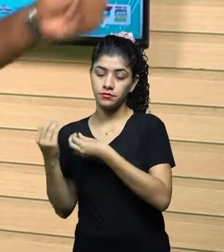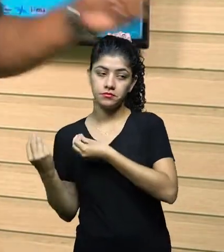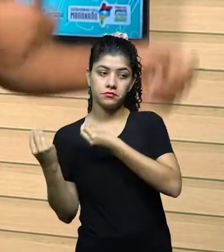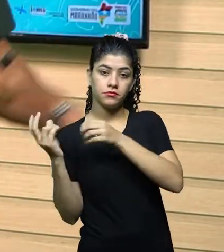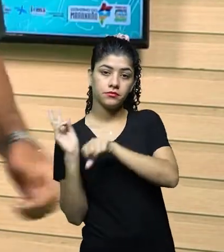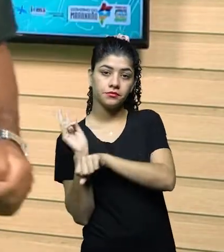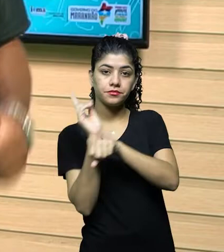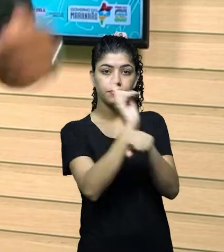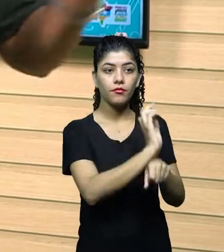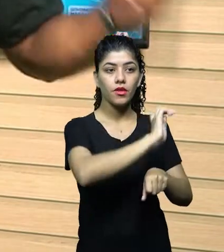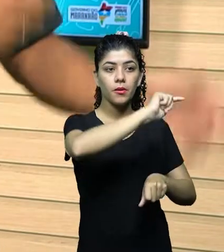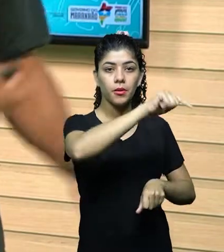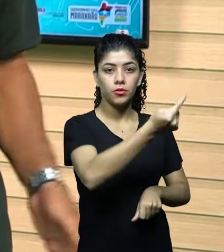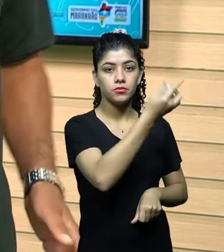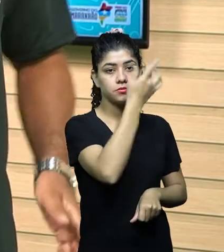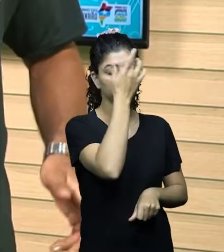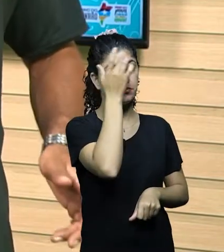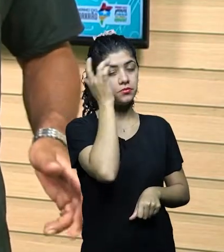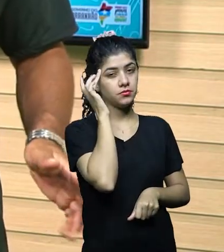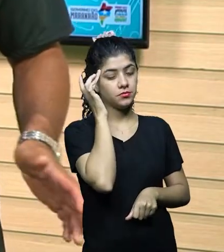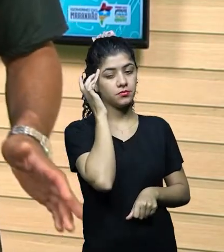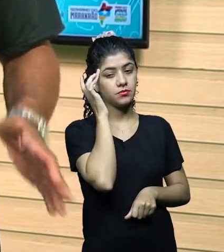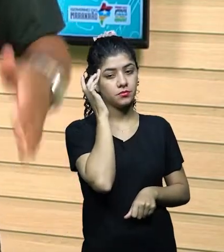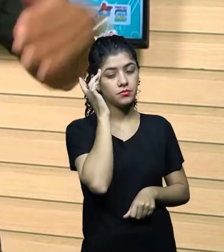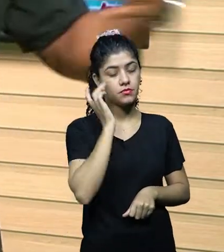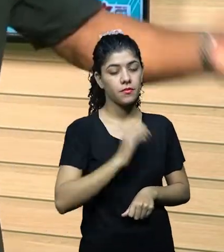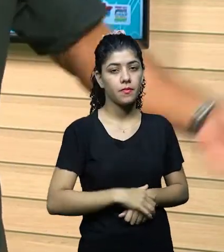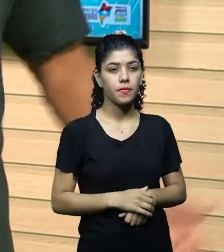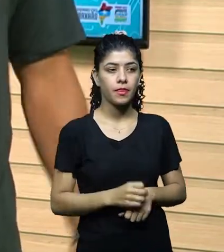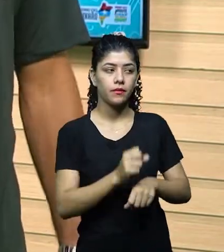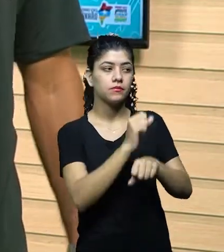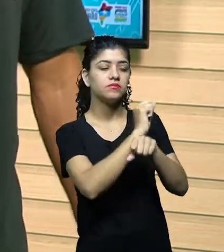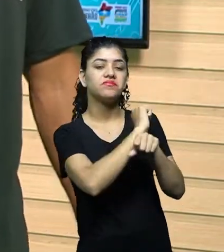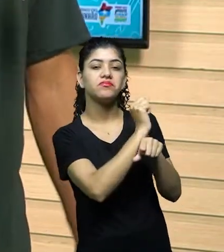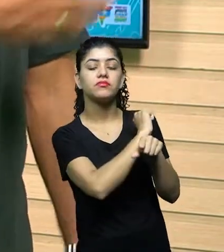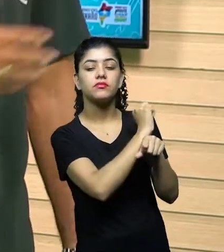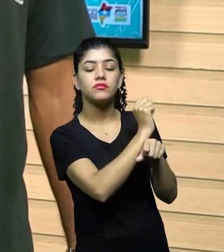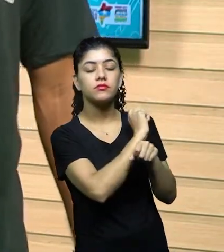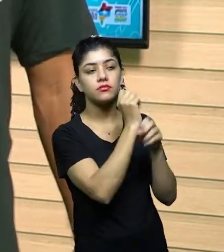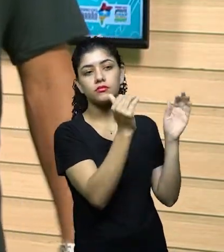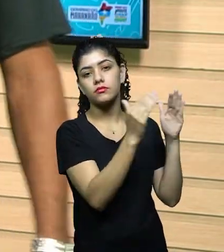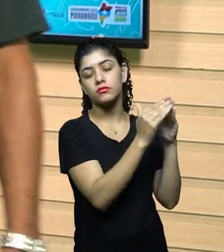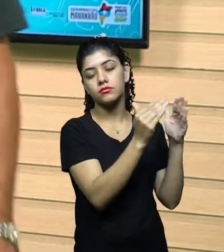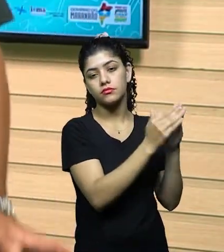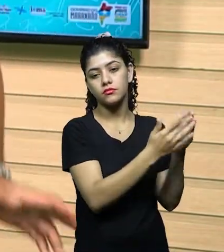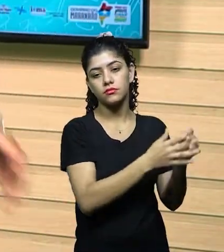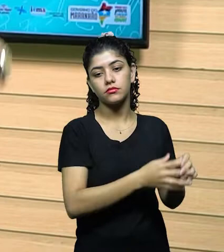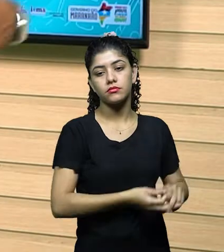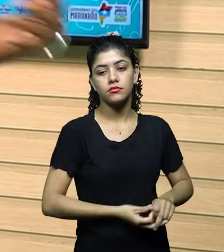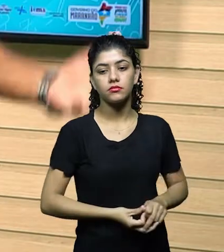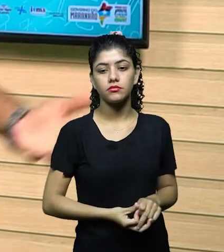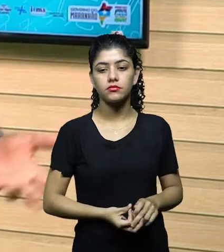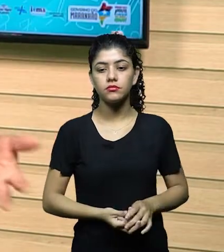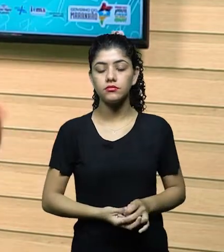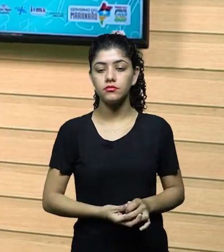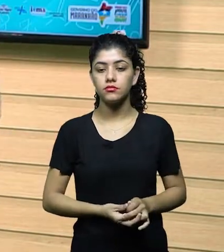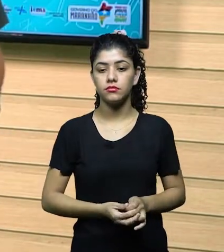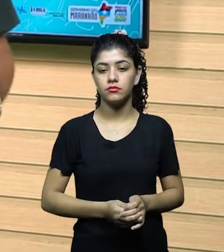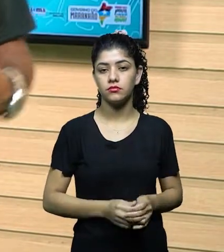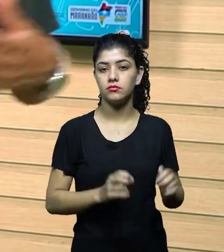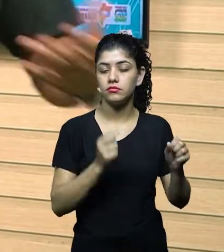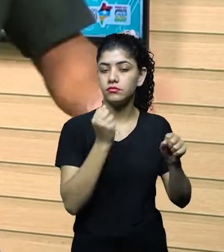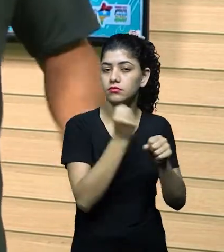concede empréstimos, financiamentos, né? Financiam veículos, financiam imóveis,